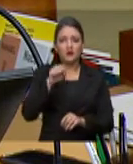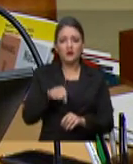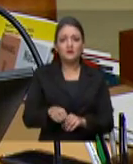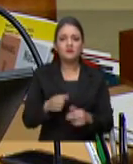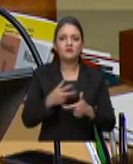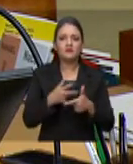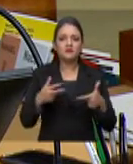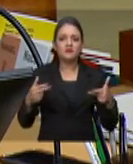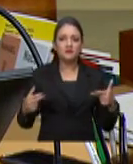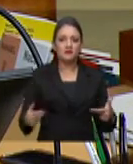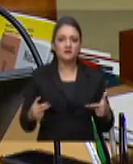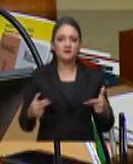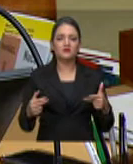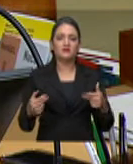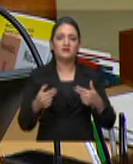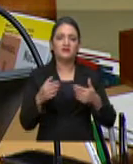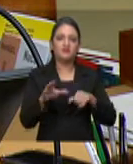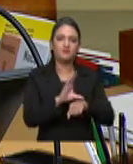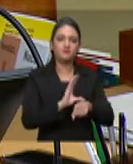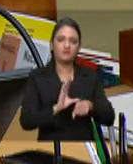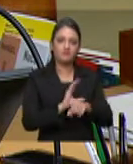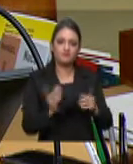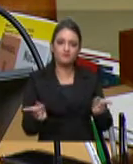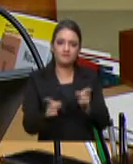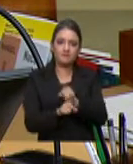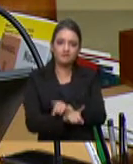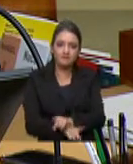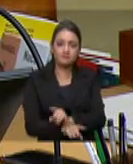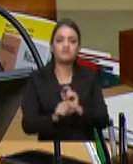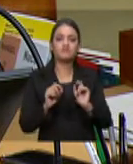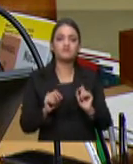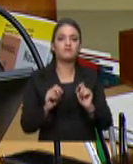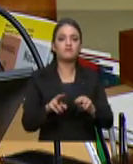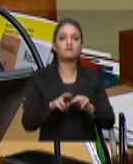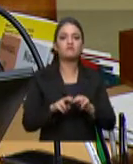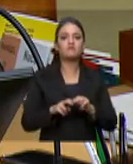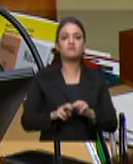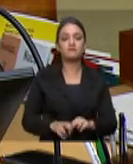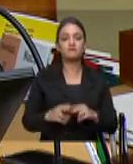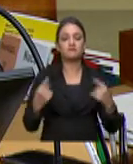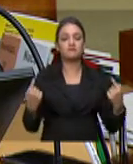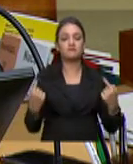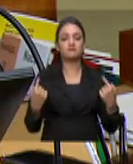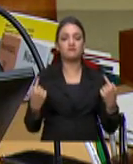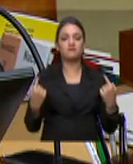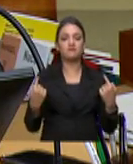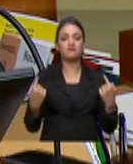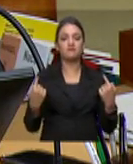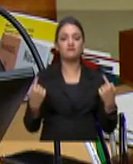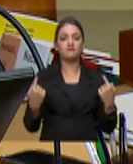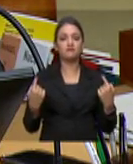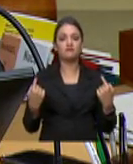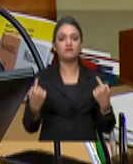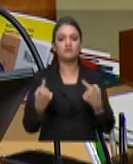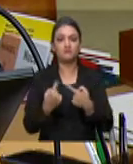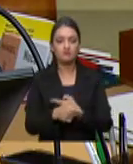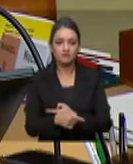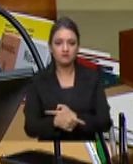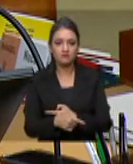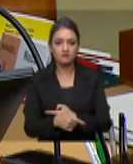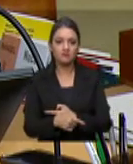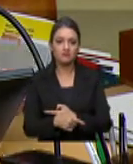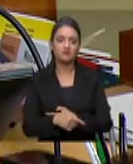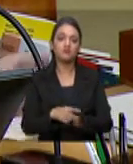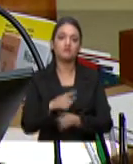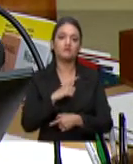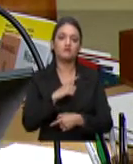passível de conhecimento, em razão de uma ofensa direta ou uma alegada ofensa direta